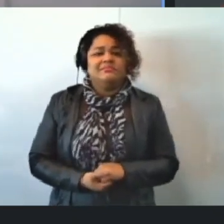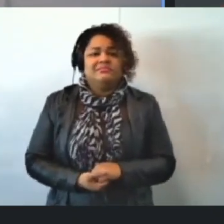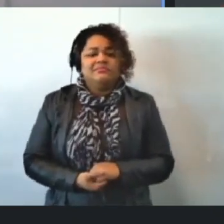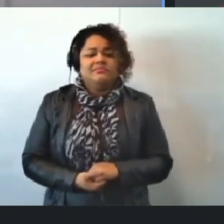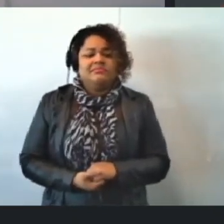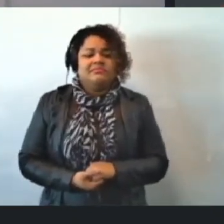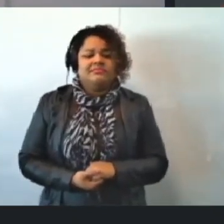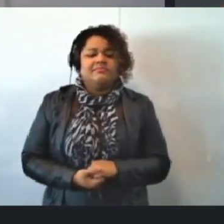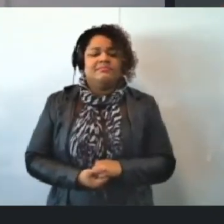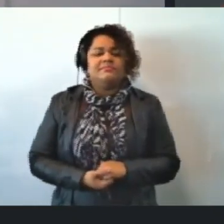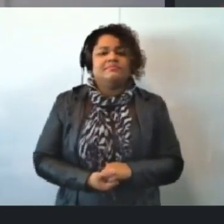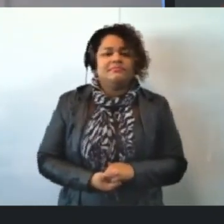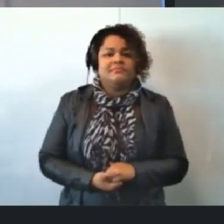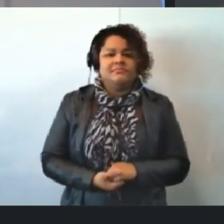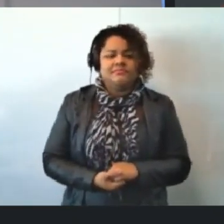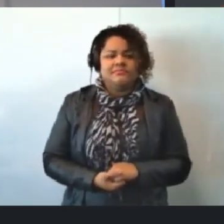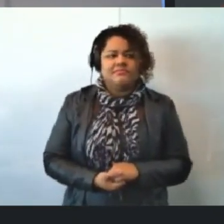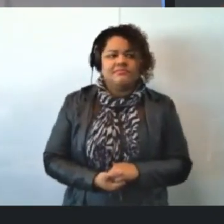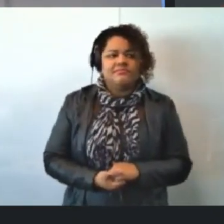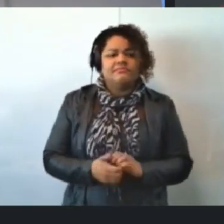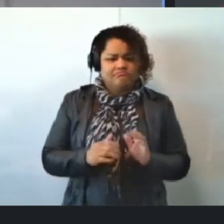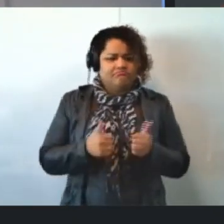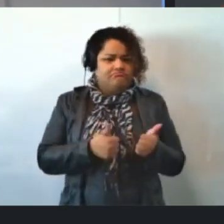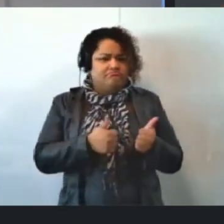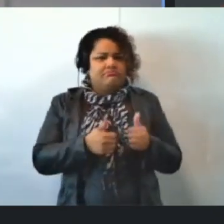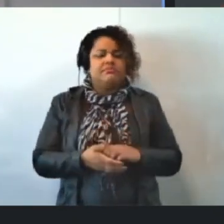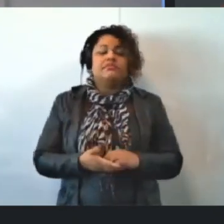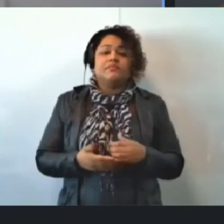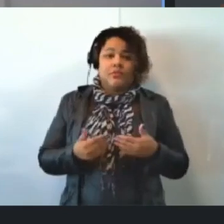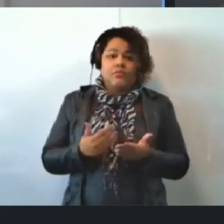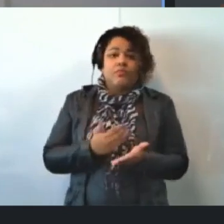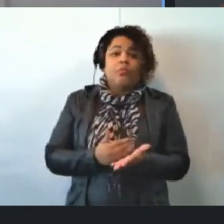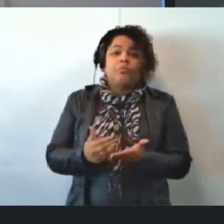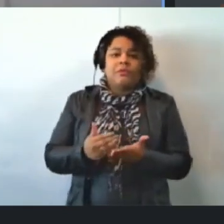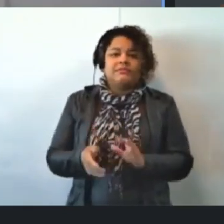Tudo Nossa, certo, então vereador. vamos dar início, então.